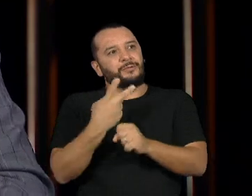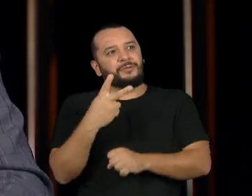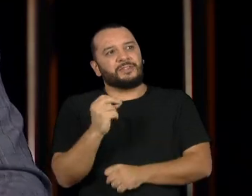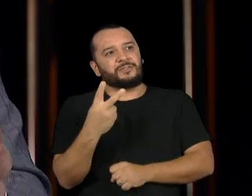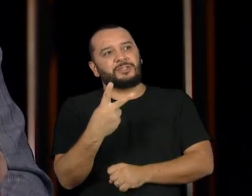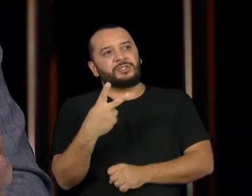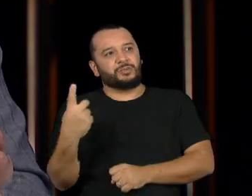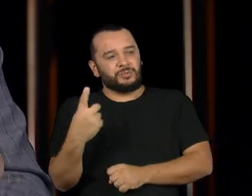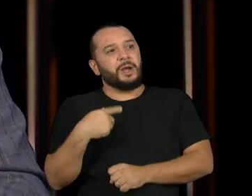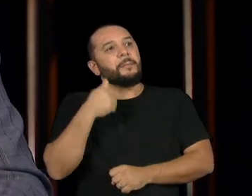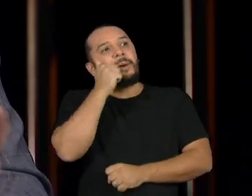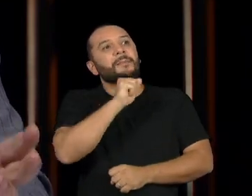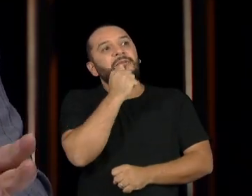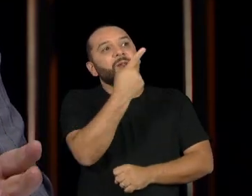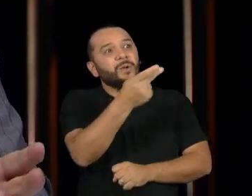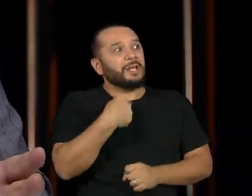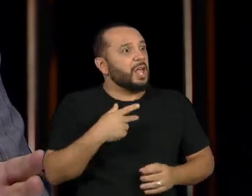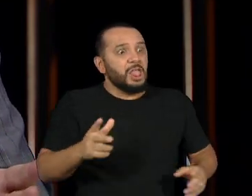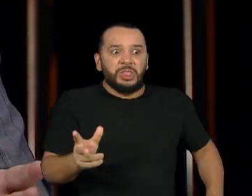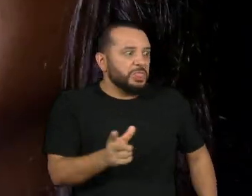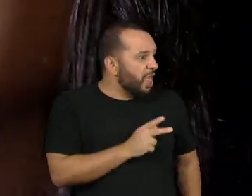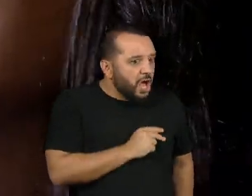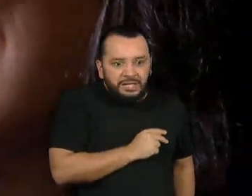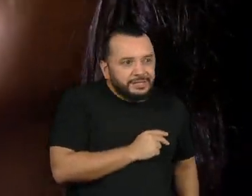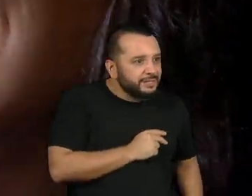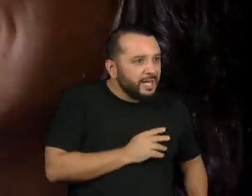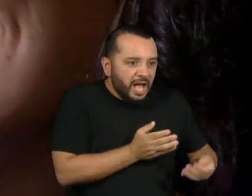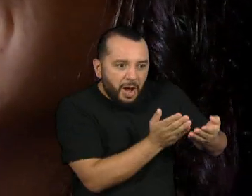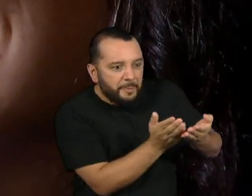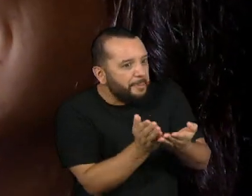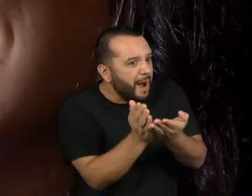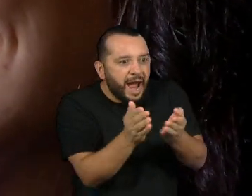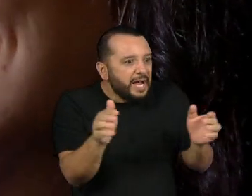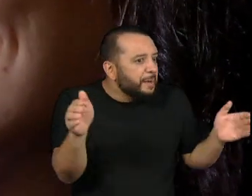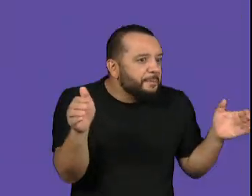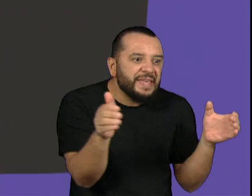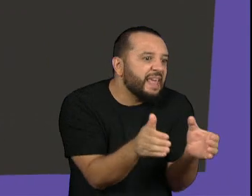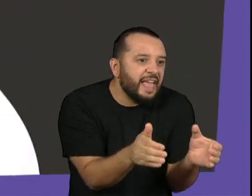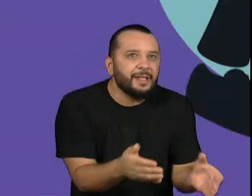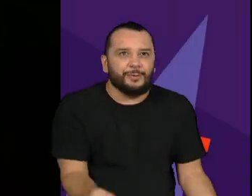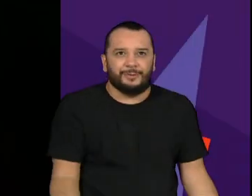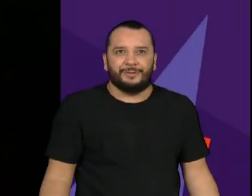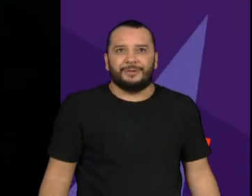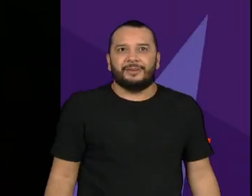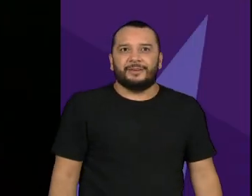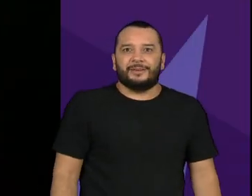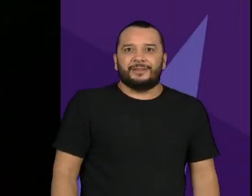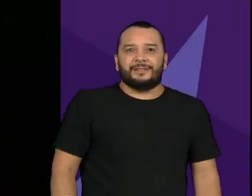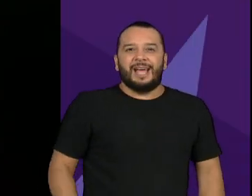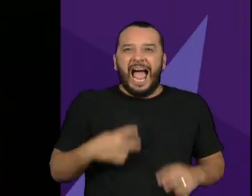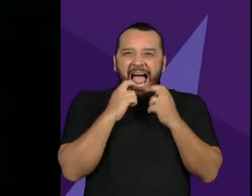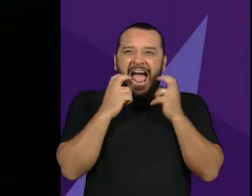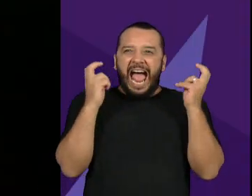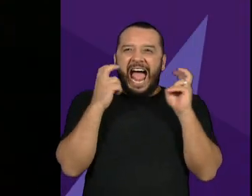assim, nossa, como esse barco é pequeno, né? A Marina falando, né?